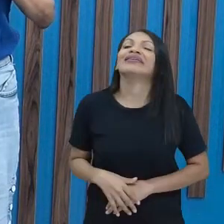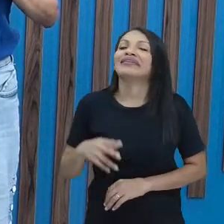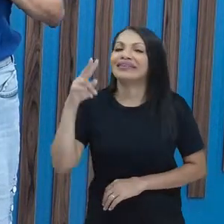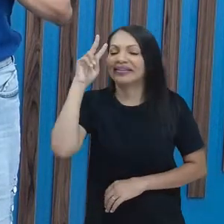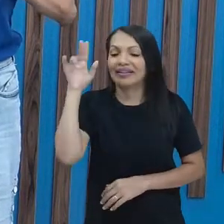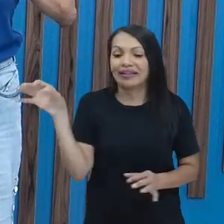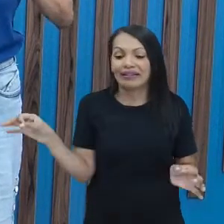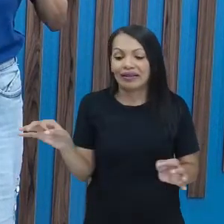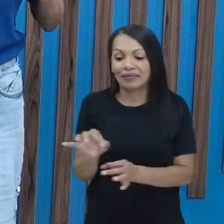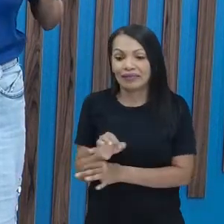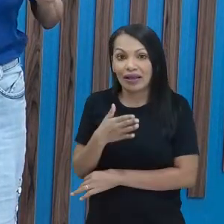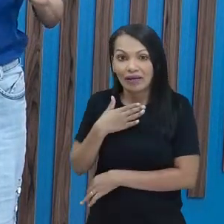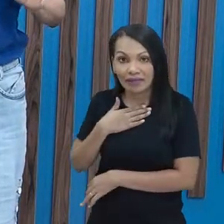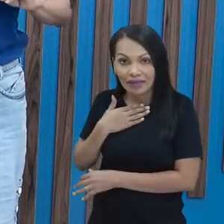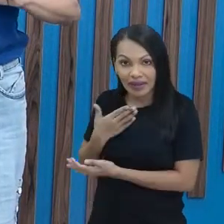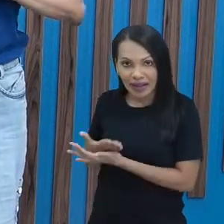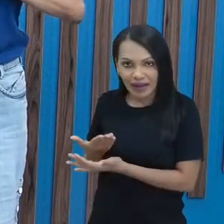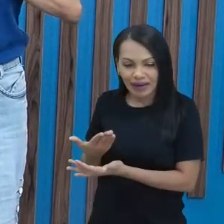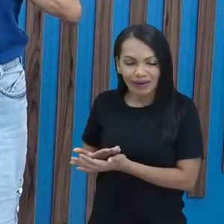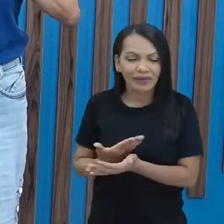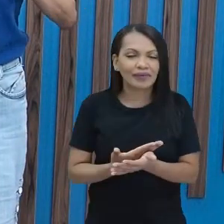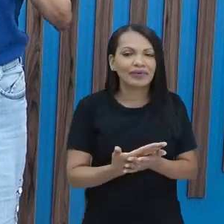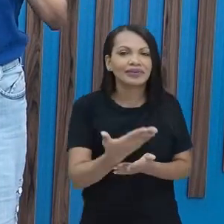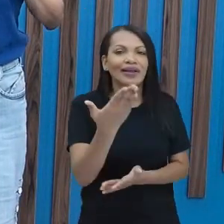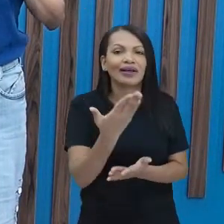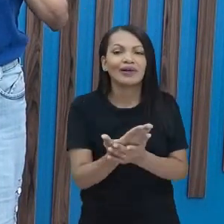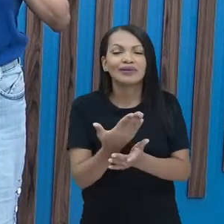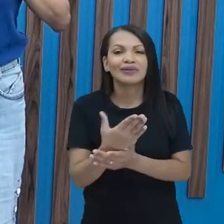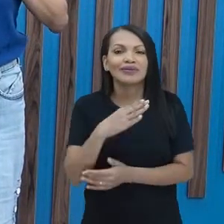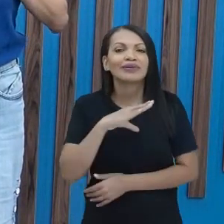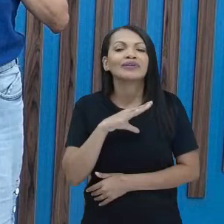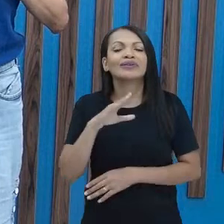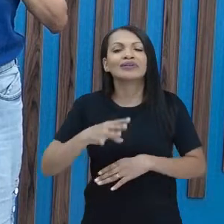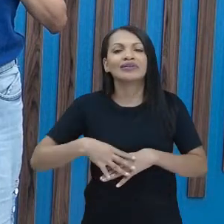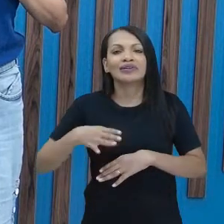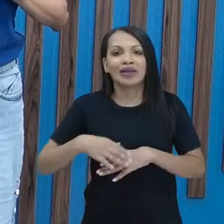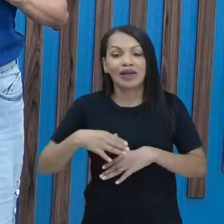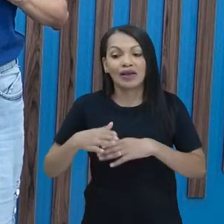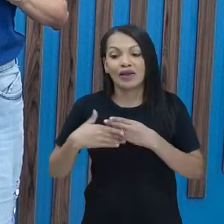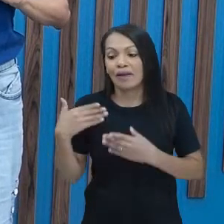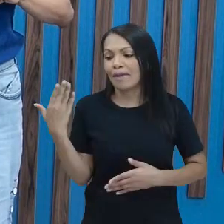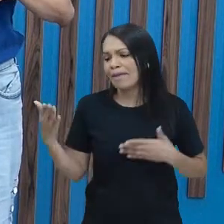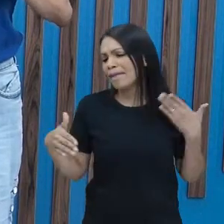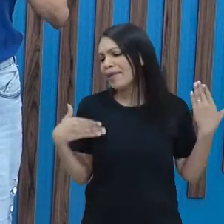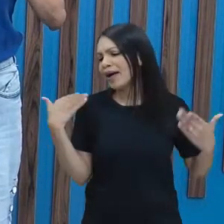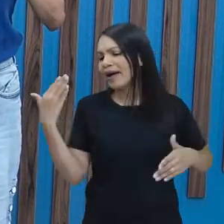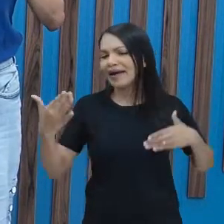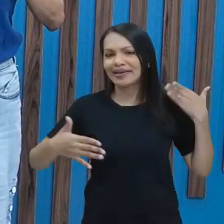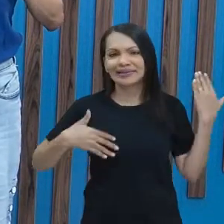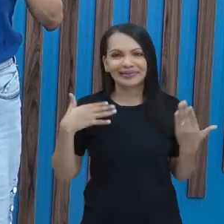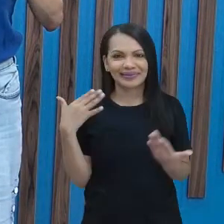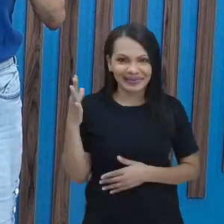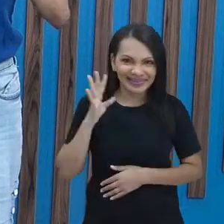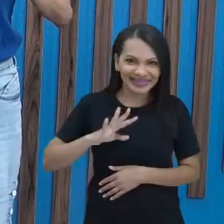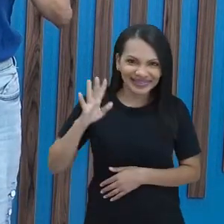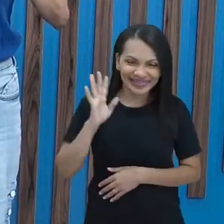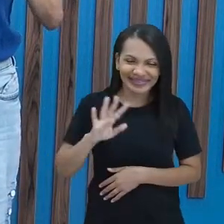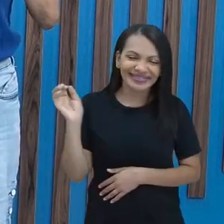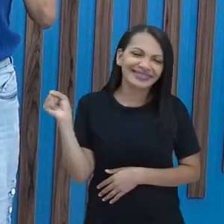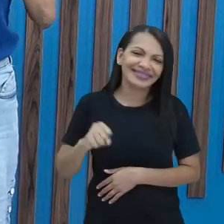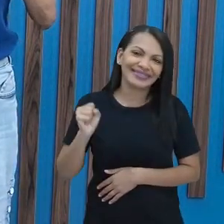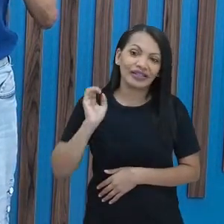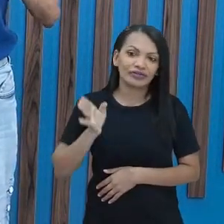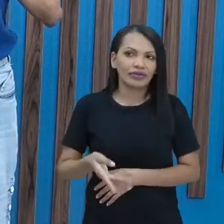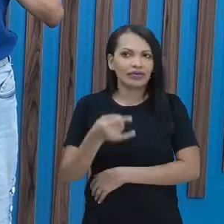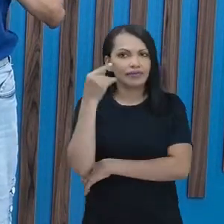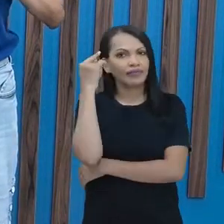que terminar a minha, começa a aula de matemática e a gente vai fazer um passeio bem legal, viu? Inclusive, a gente até